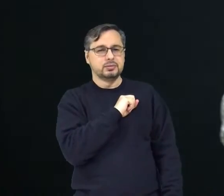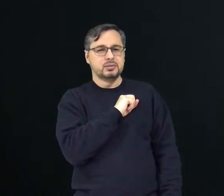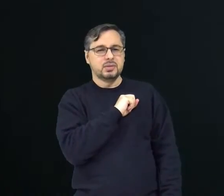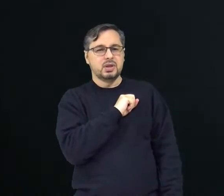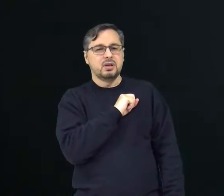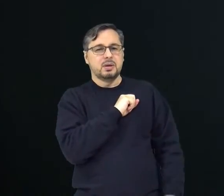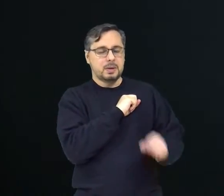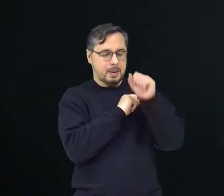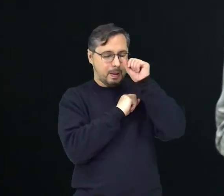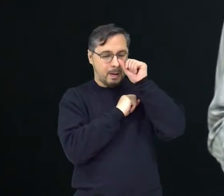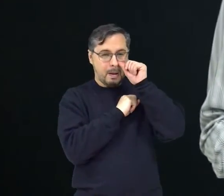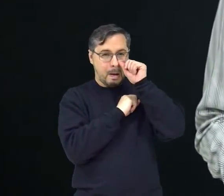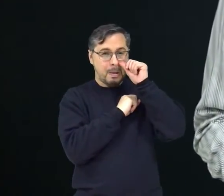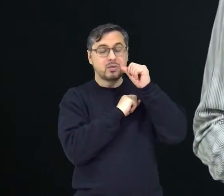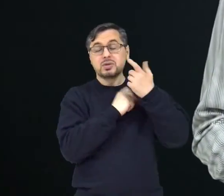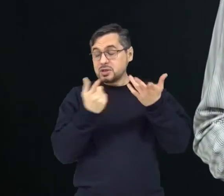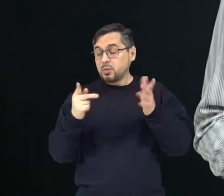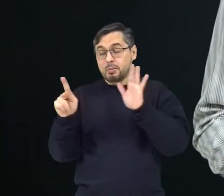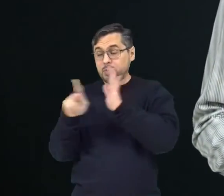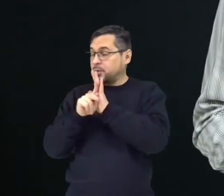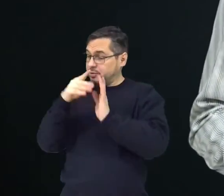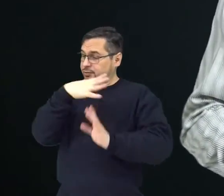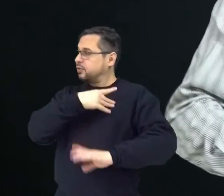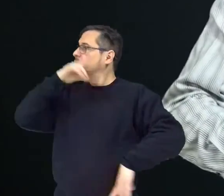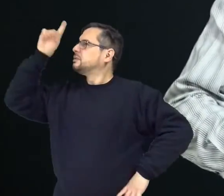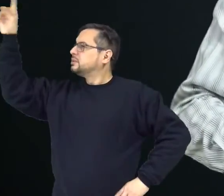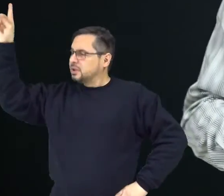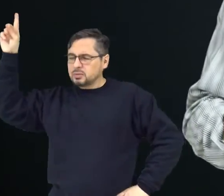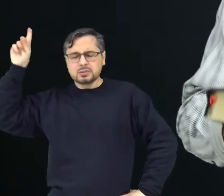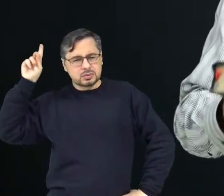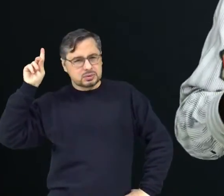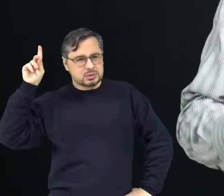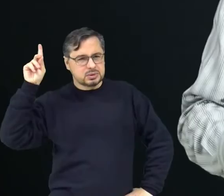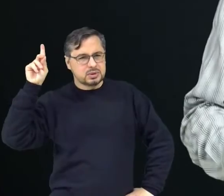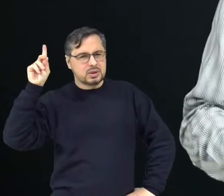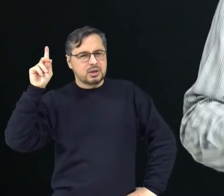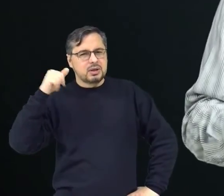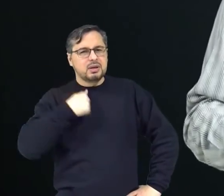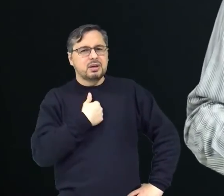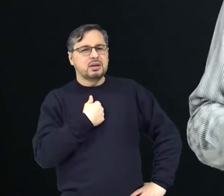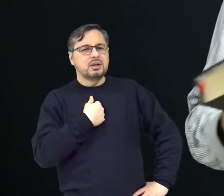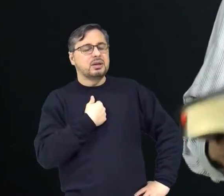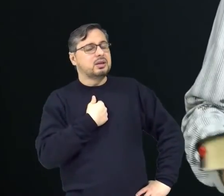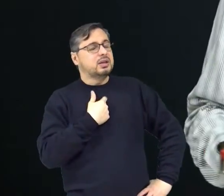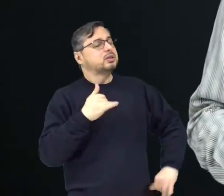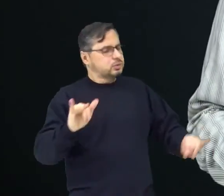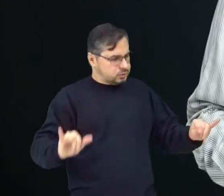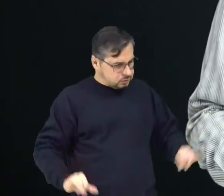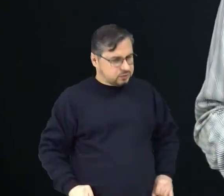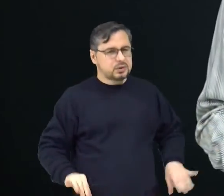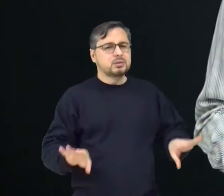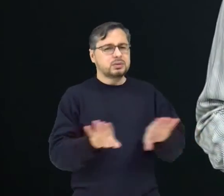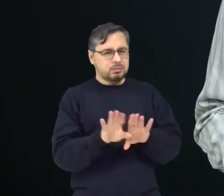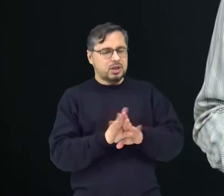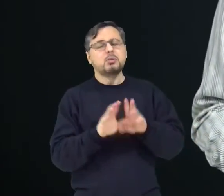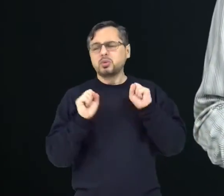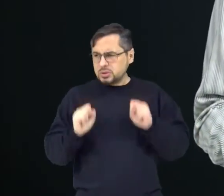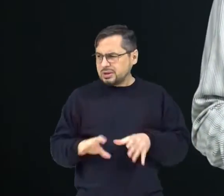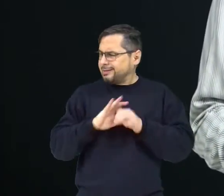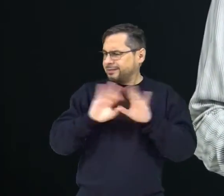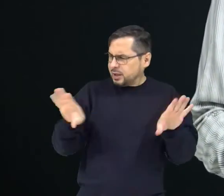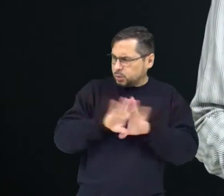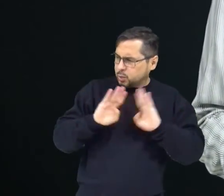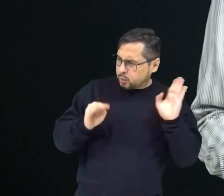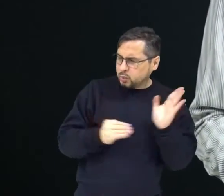nós estamos ouvindo o Filho de Deus, que não se esgueirou das circunstâncias difíceis, ainda que o pudesse.